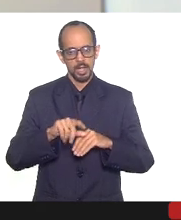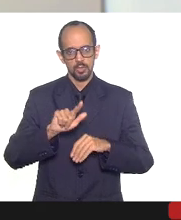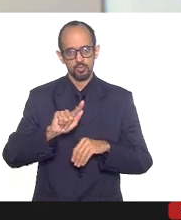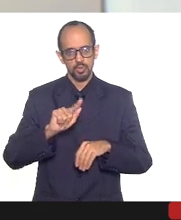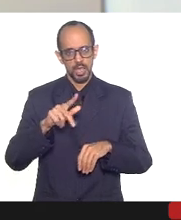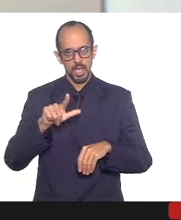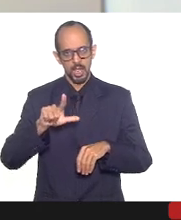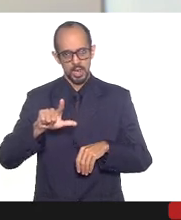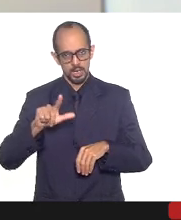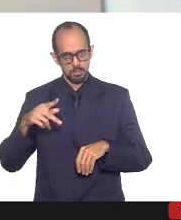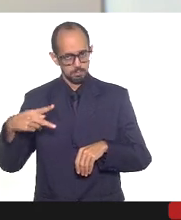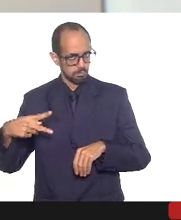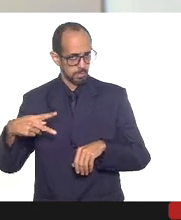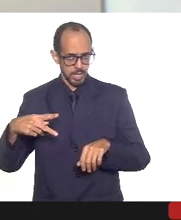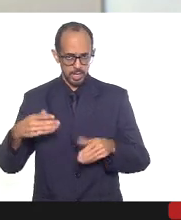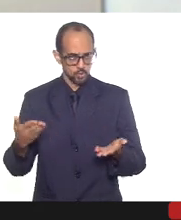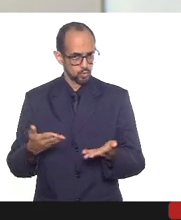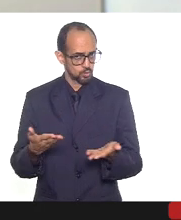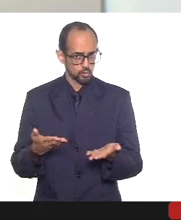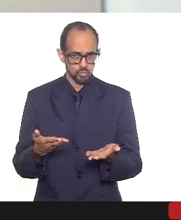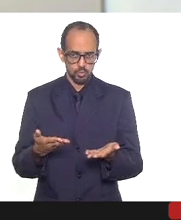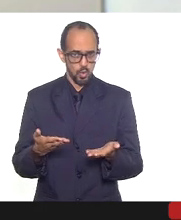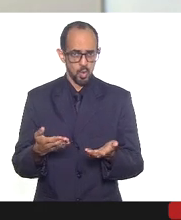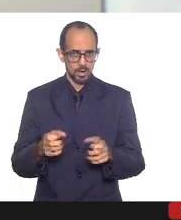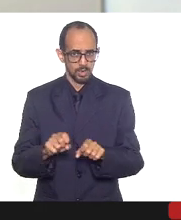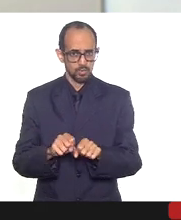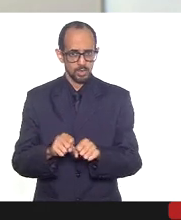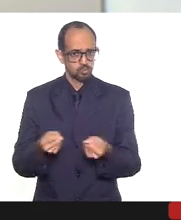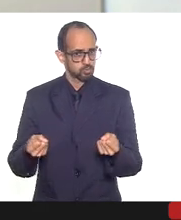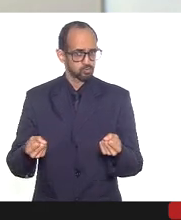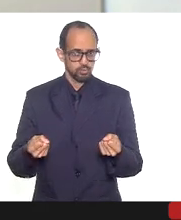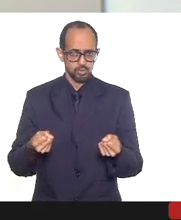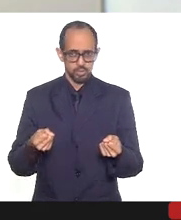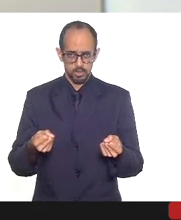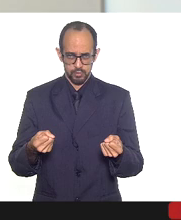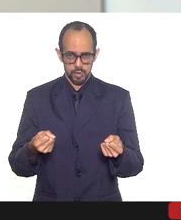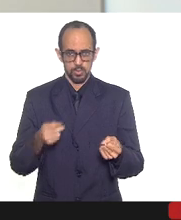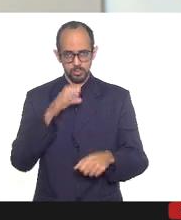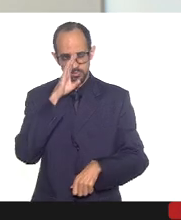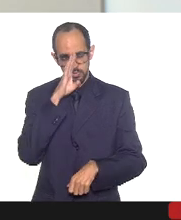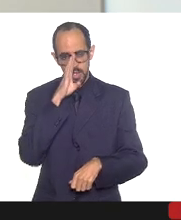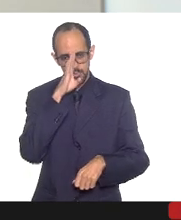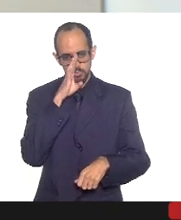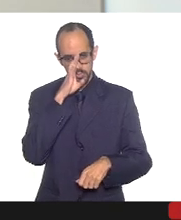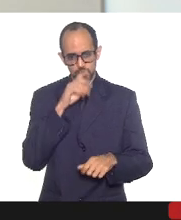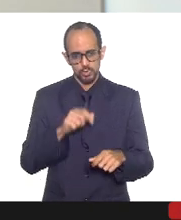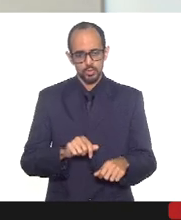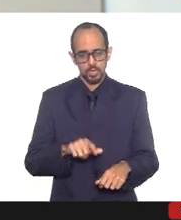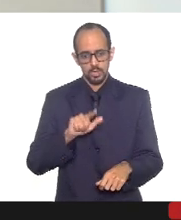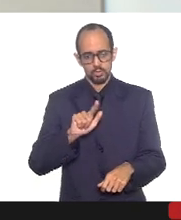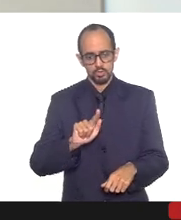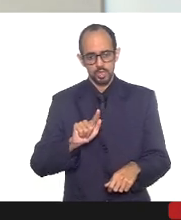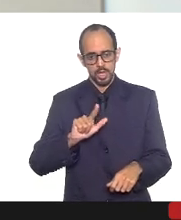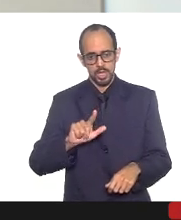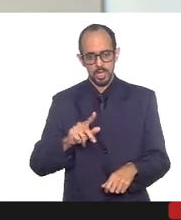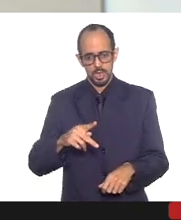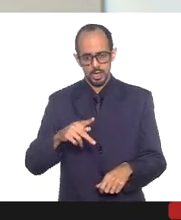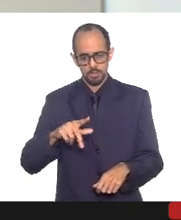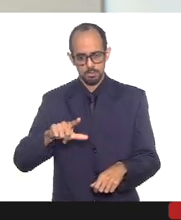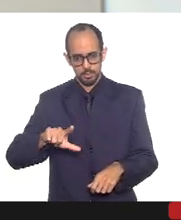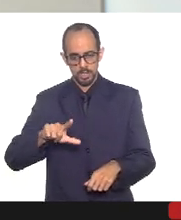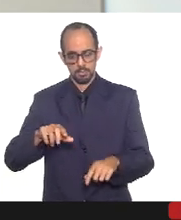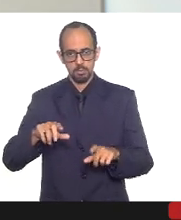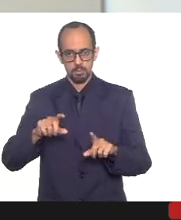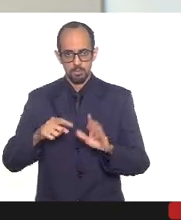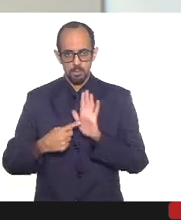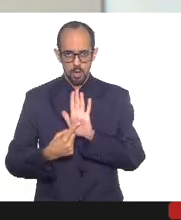de uma forma que está ficando absurda já. Né? O professor, às vezes, tem o dobro de tempo de GLP do que tem na sua própria matrícula, o que mostra